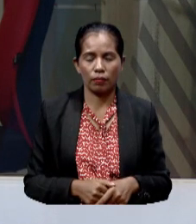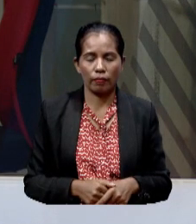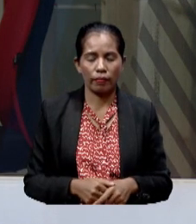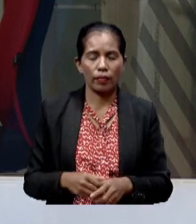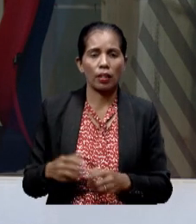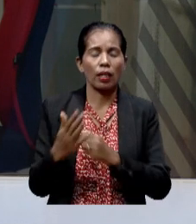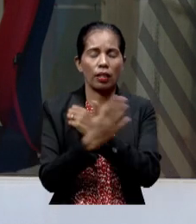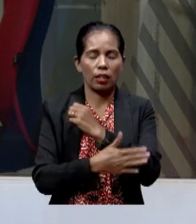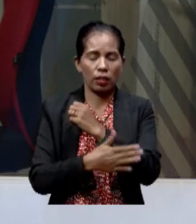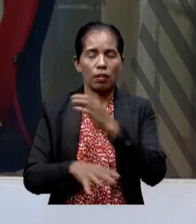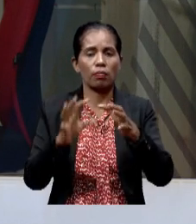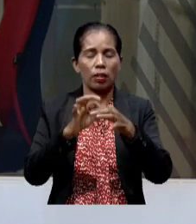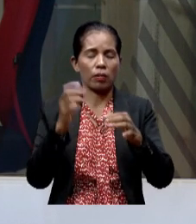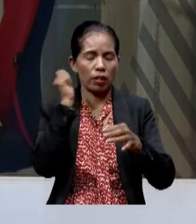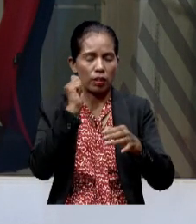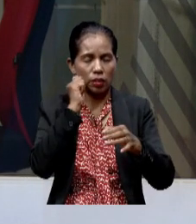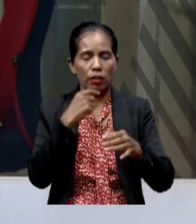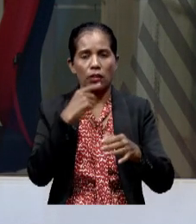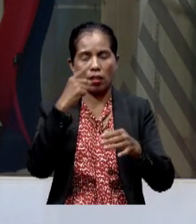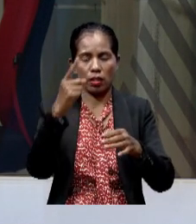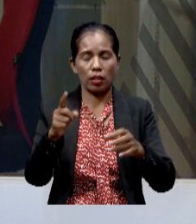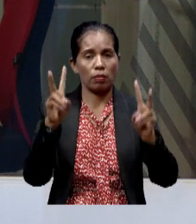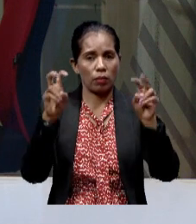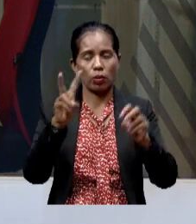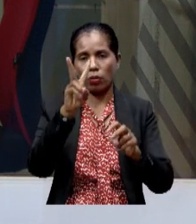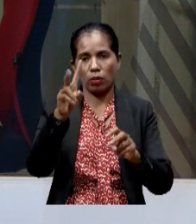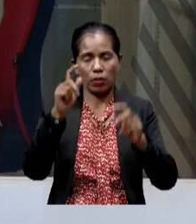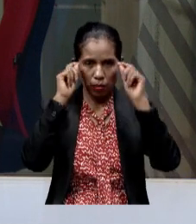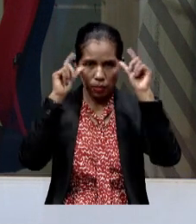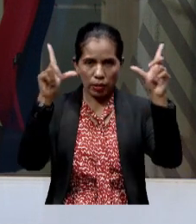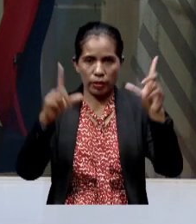Nação-membro ASEAN recomenda assunto Ruaba, Timor-Leste.